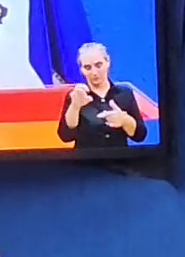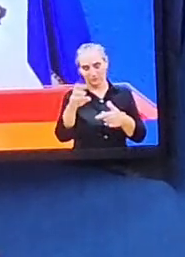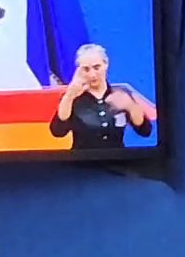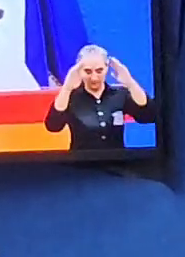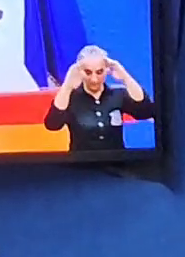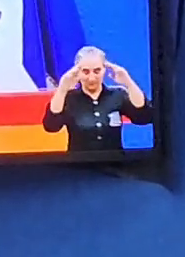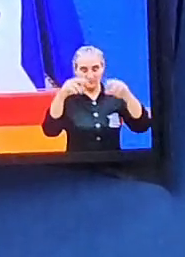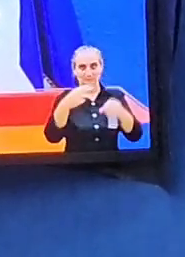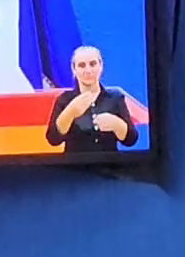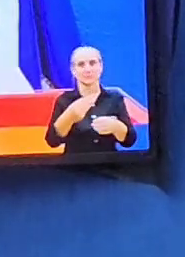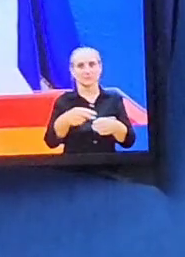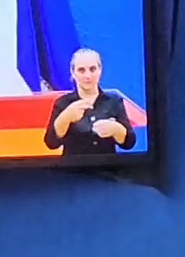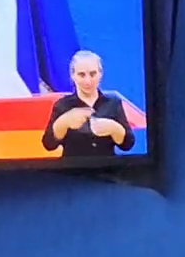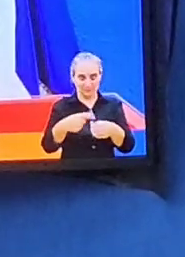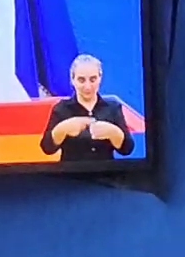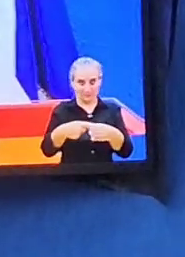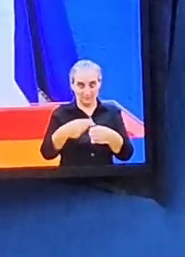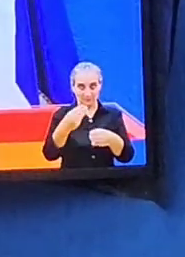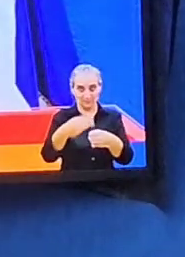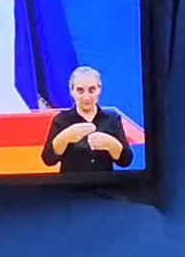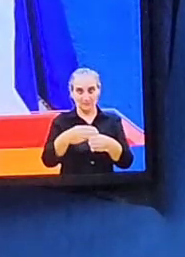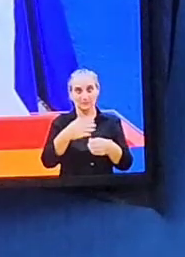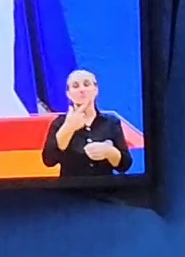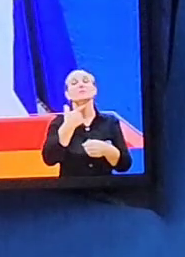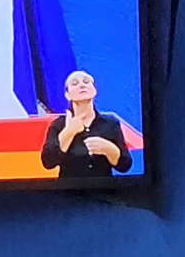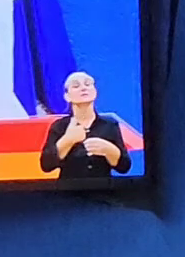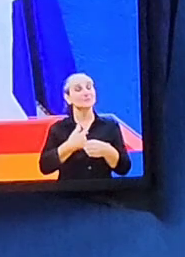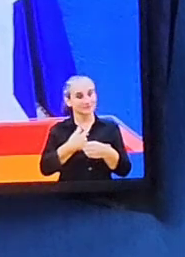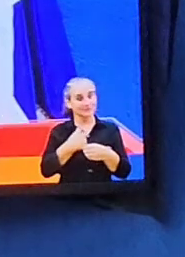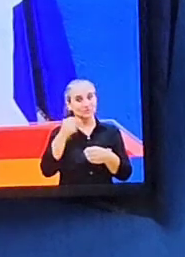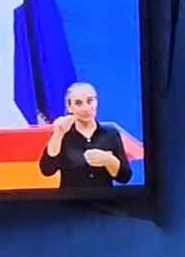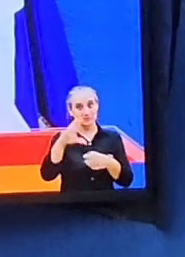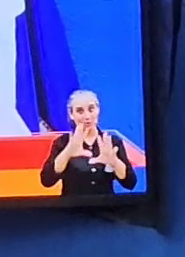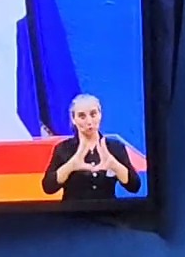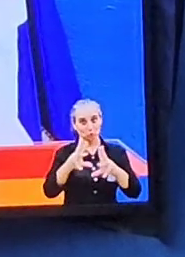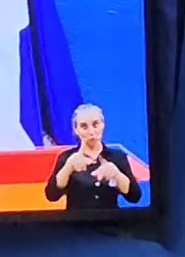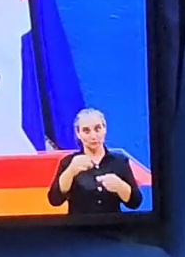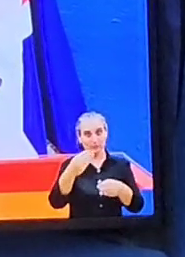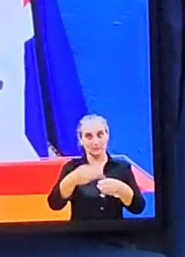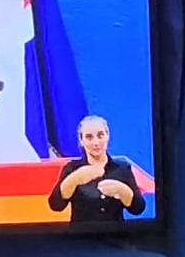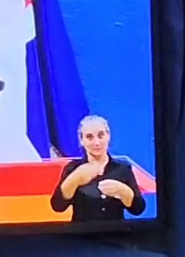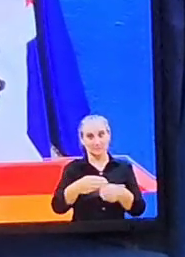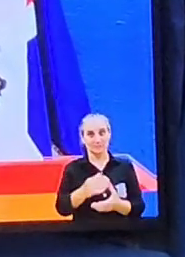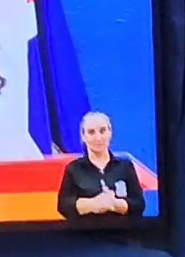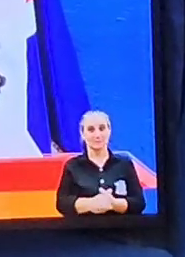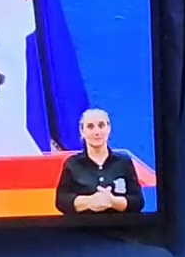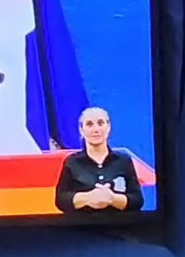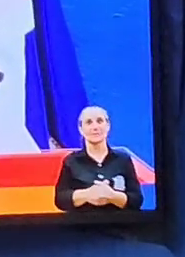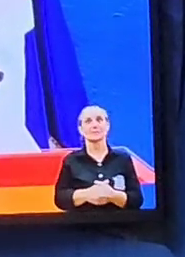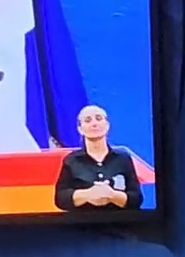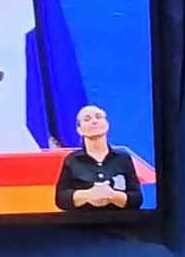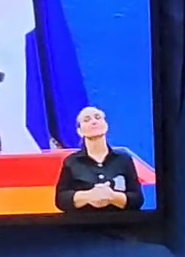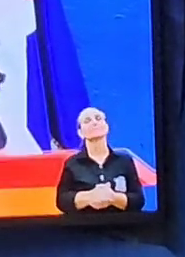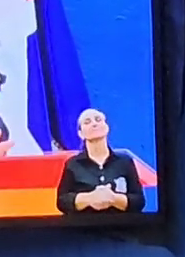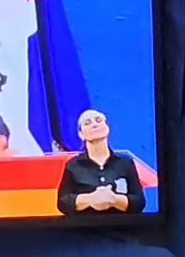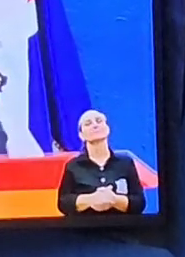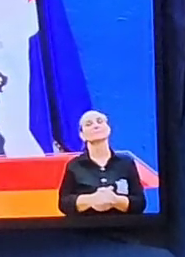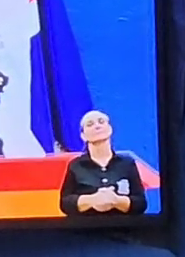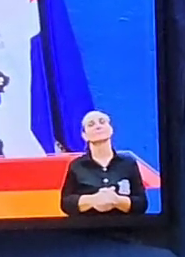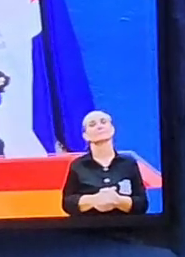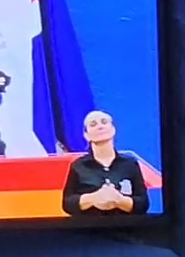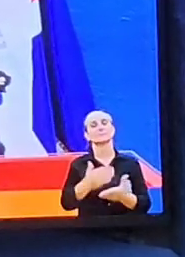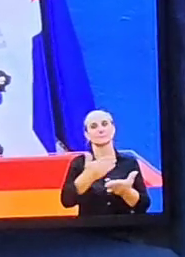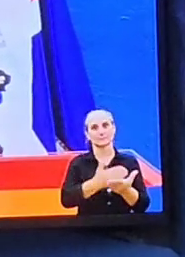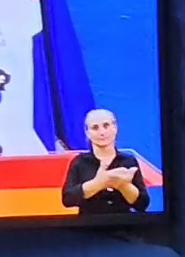cidade. É isso que a gente deseja para todos, para a nossa cidade. E para finalizar, a partir